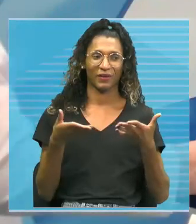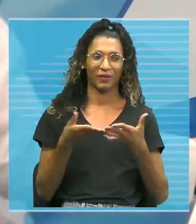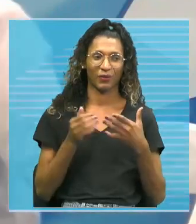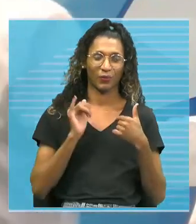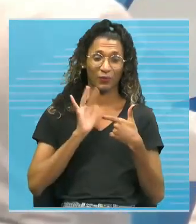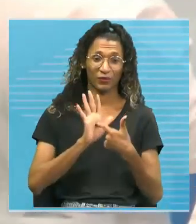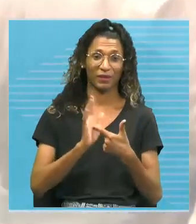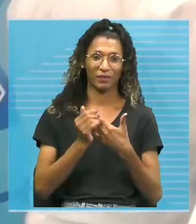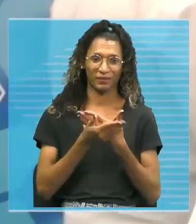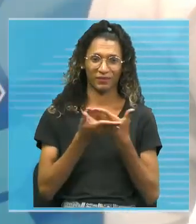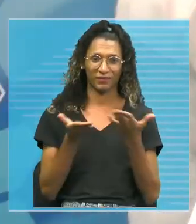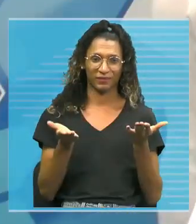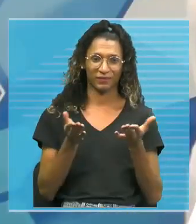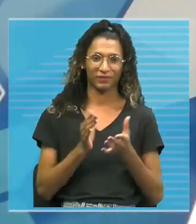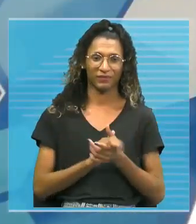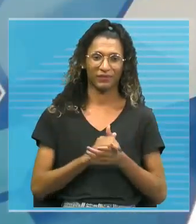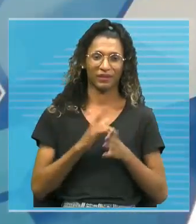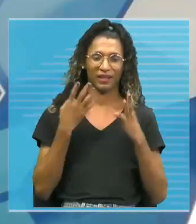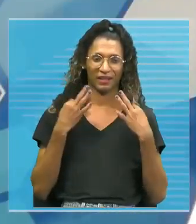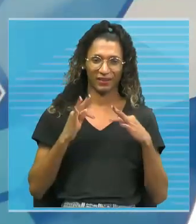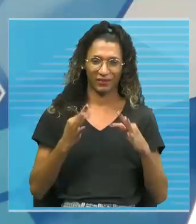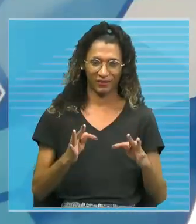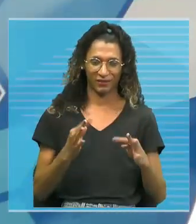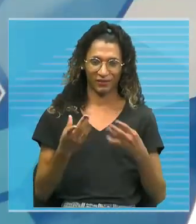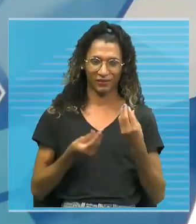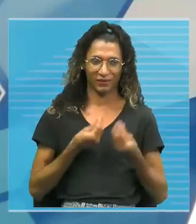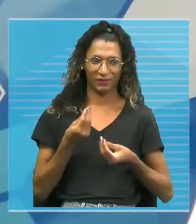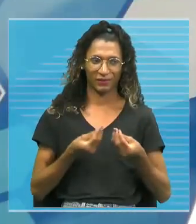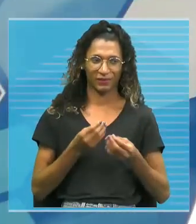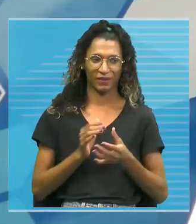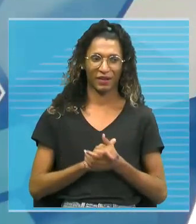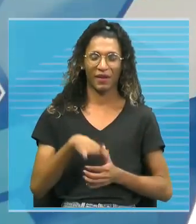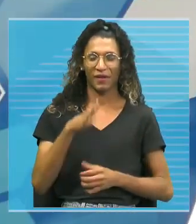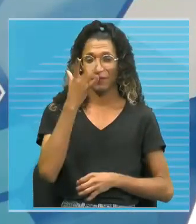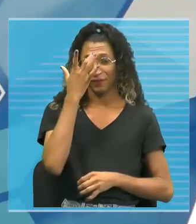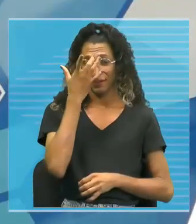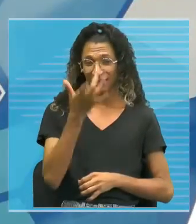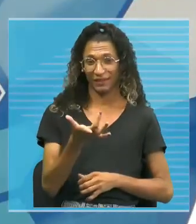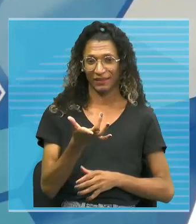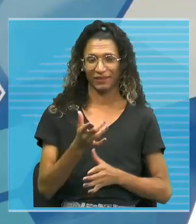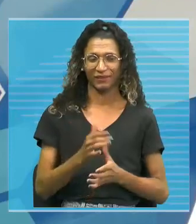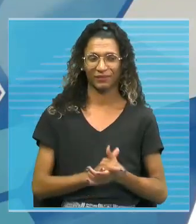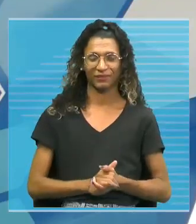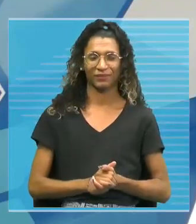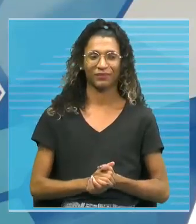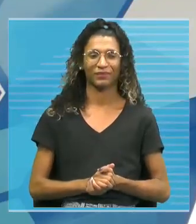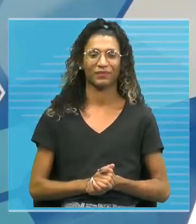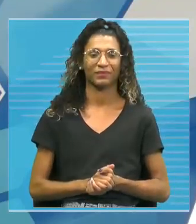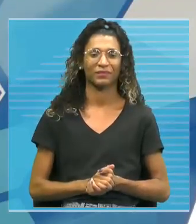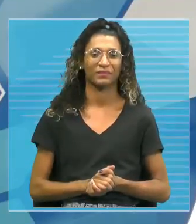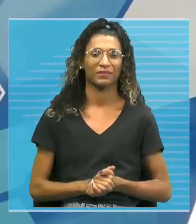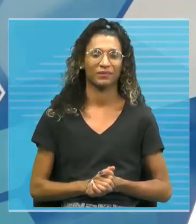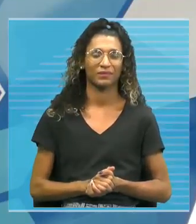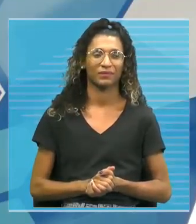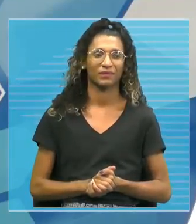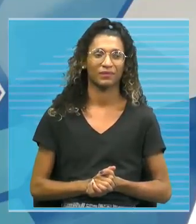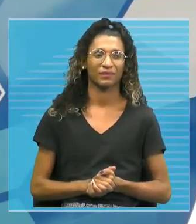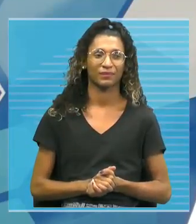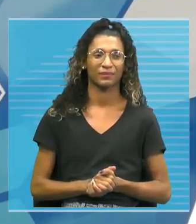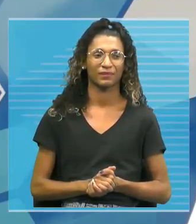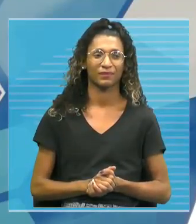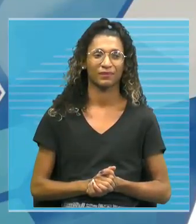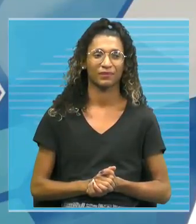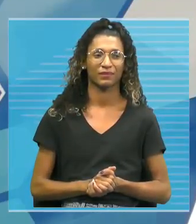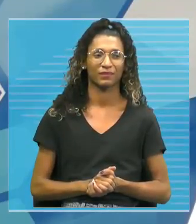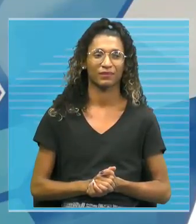Olha aqui. Olha a tecnologia. Olha como facilita as coisas. Tá aqui, ó. Olha só.